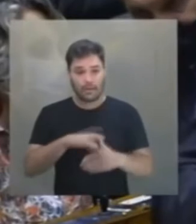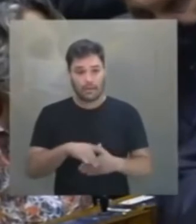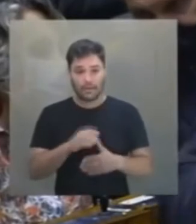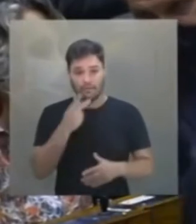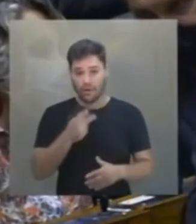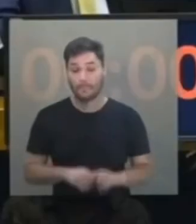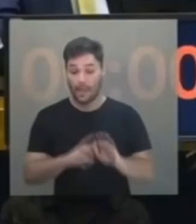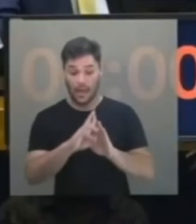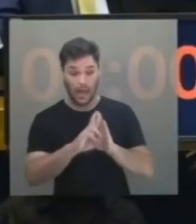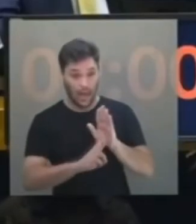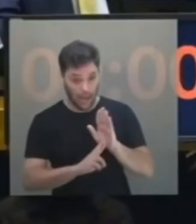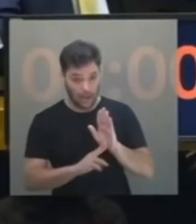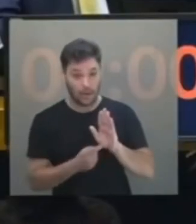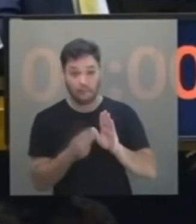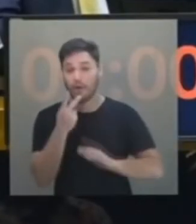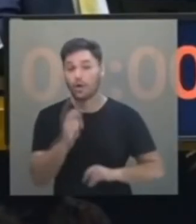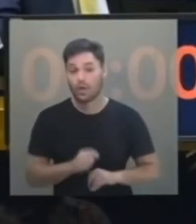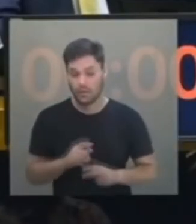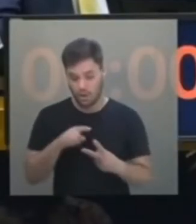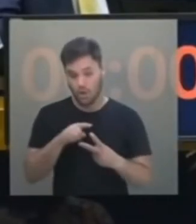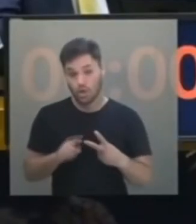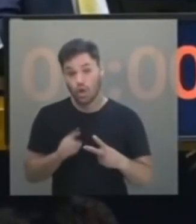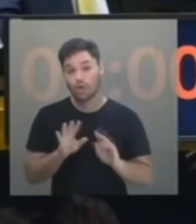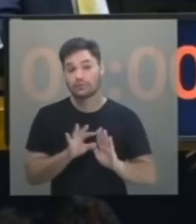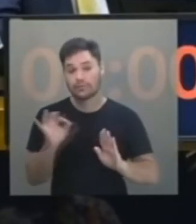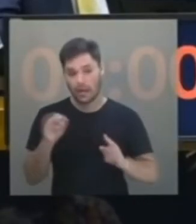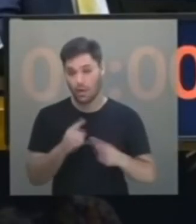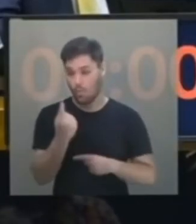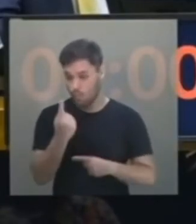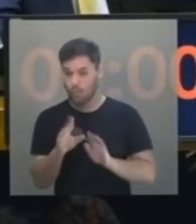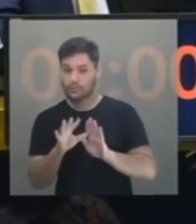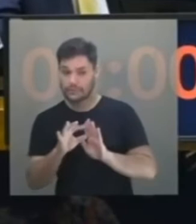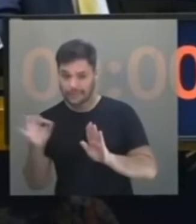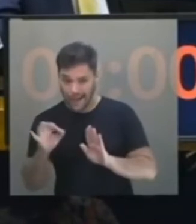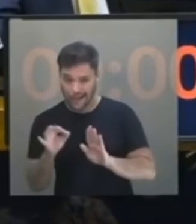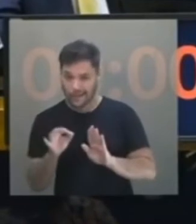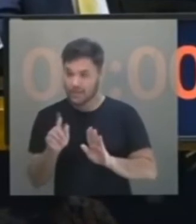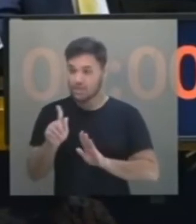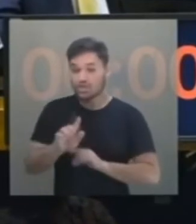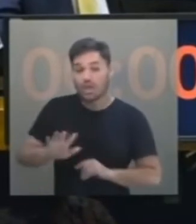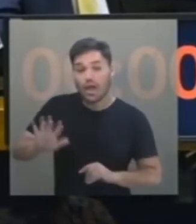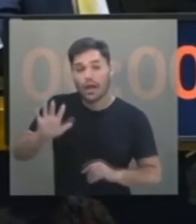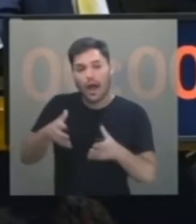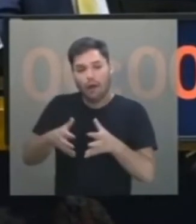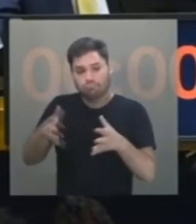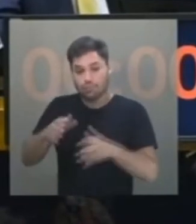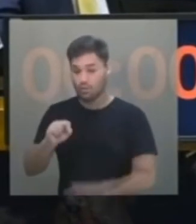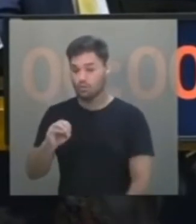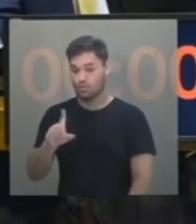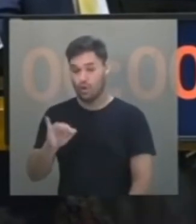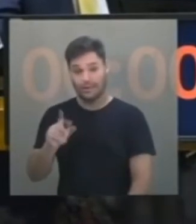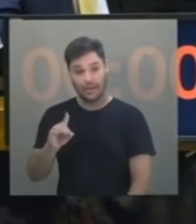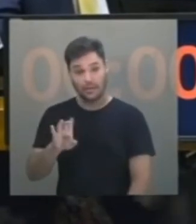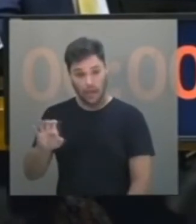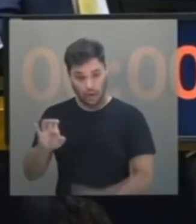políticas para as próximas eleições esse valor é quase o triplo dos recursos destinados nas